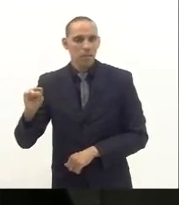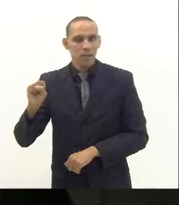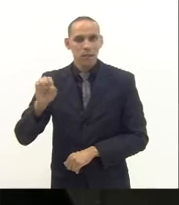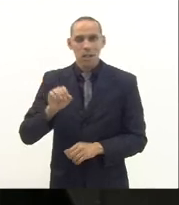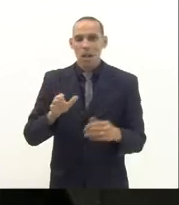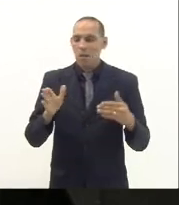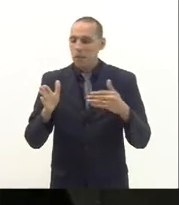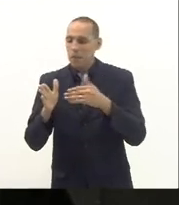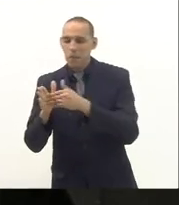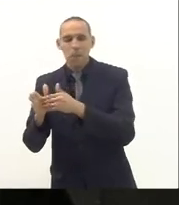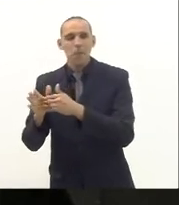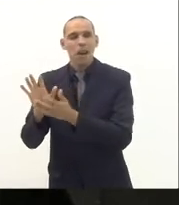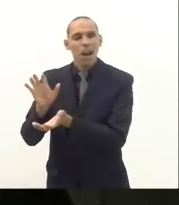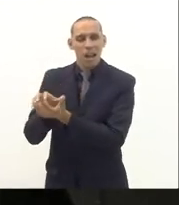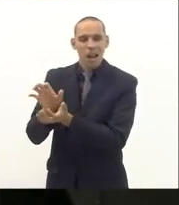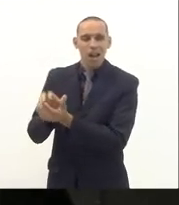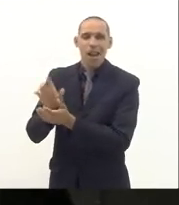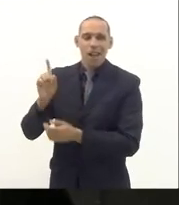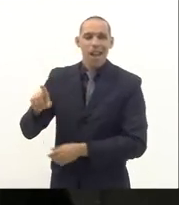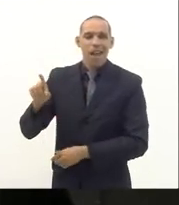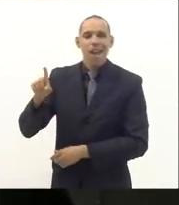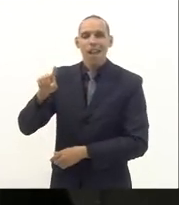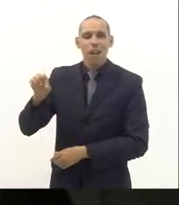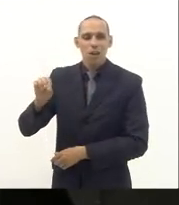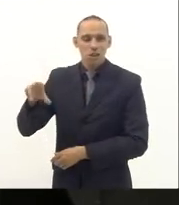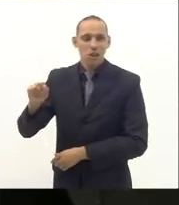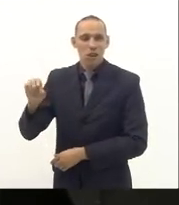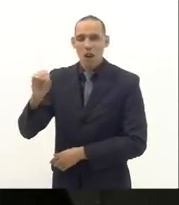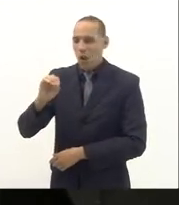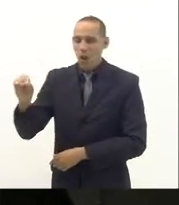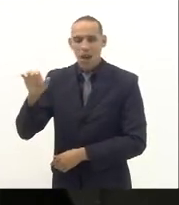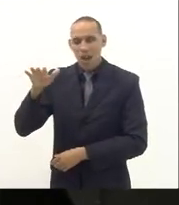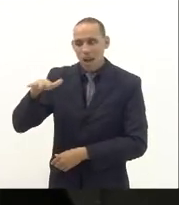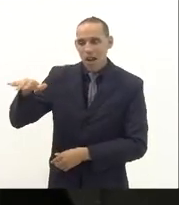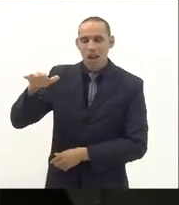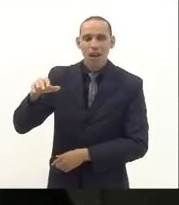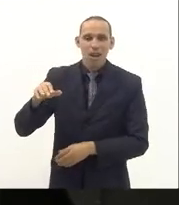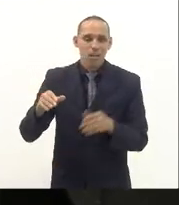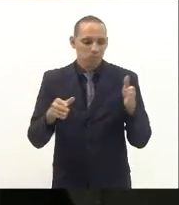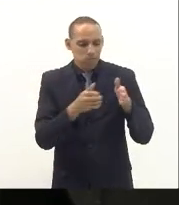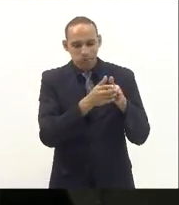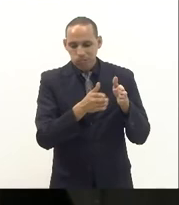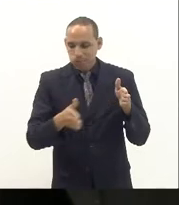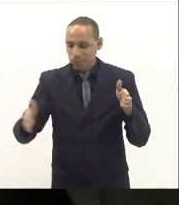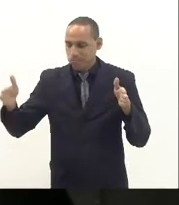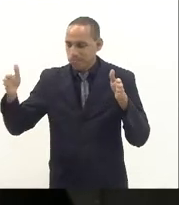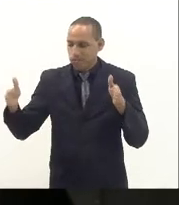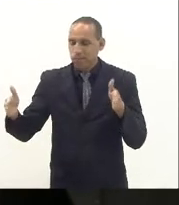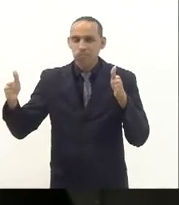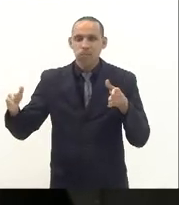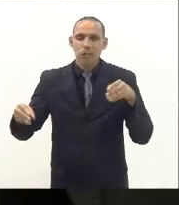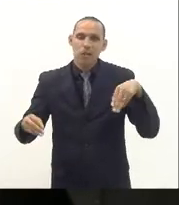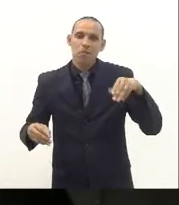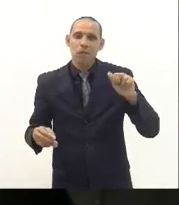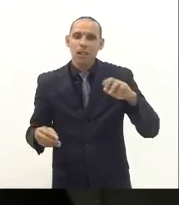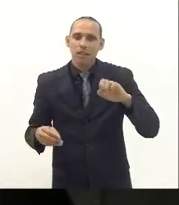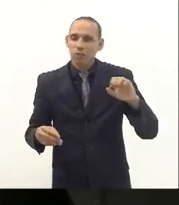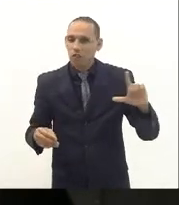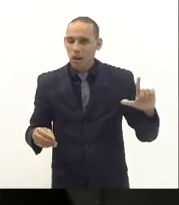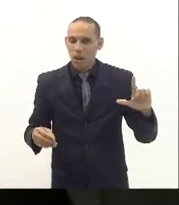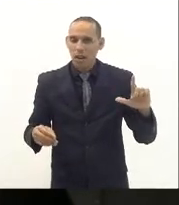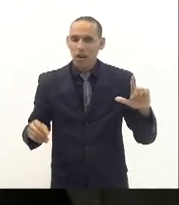na zona oeste real comércio em Marechal Hermes Santa Cruz que Barra da